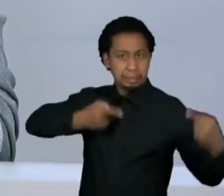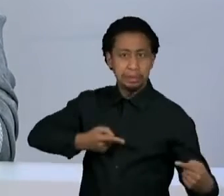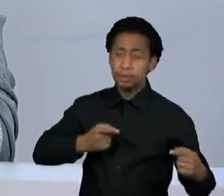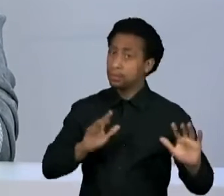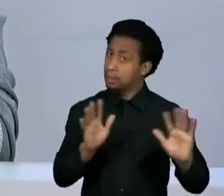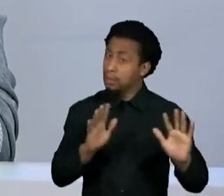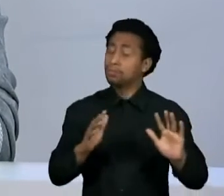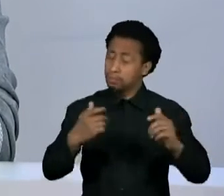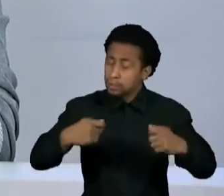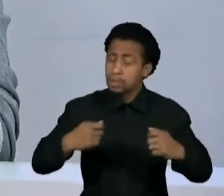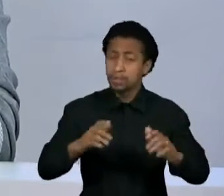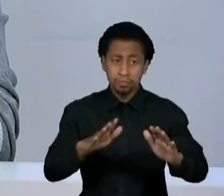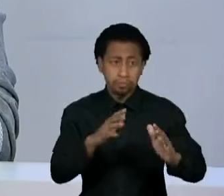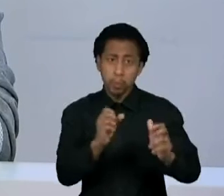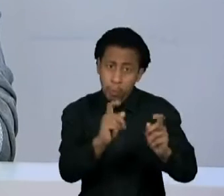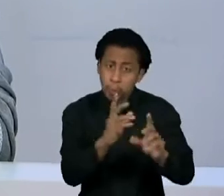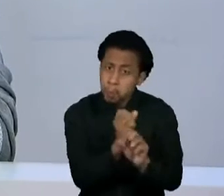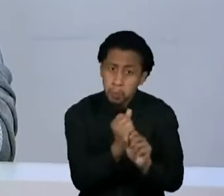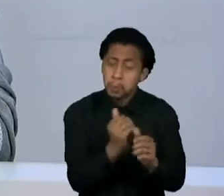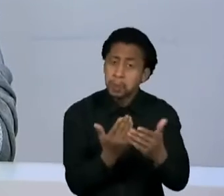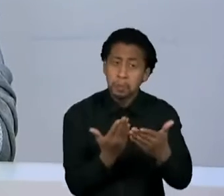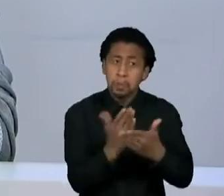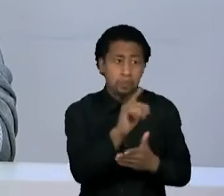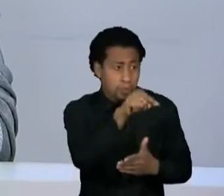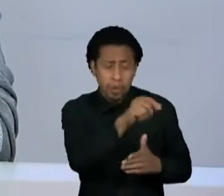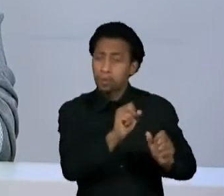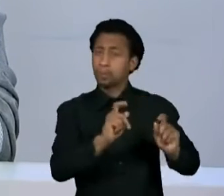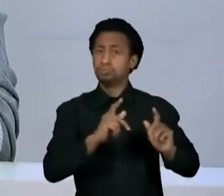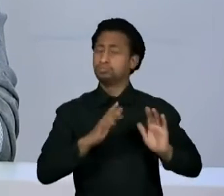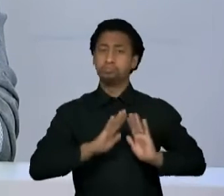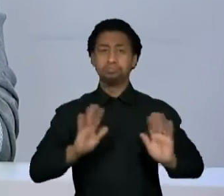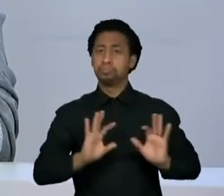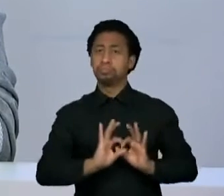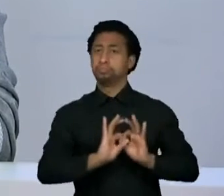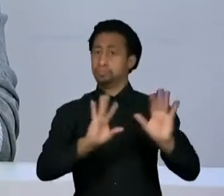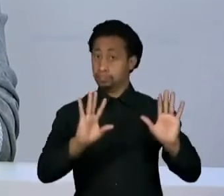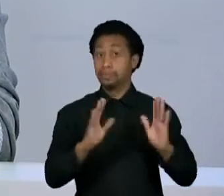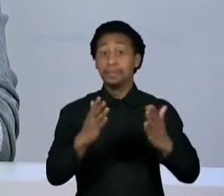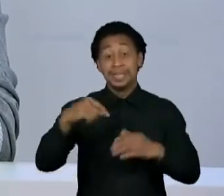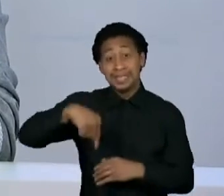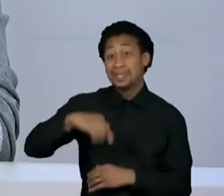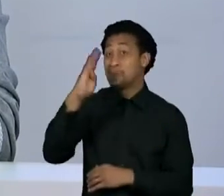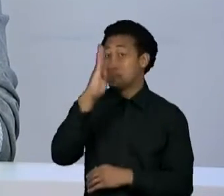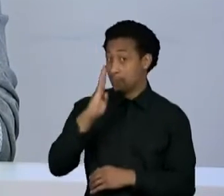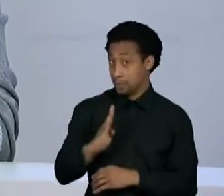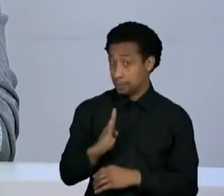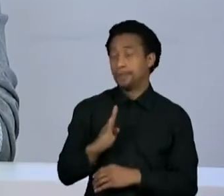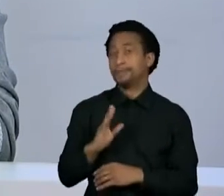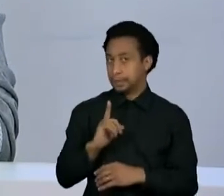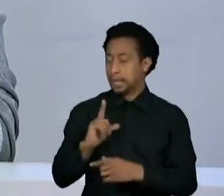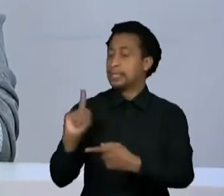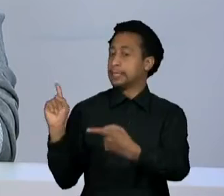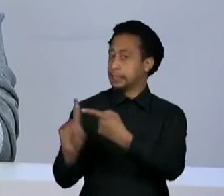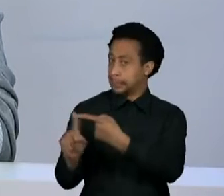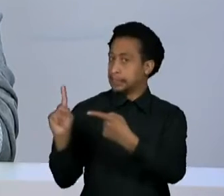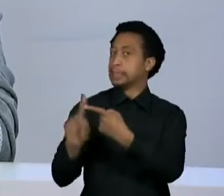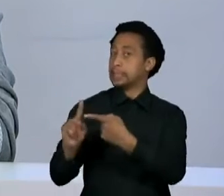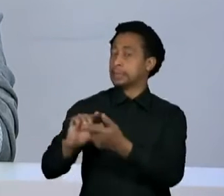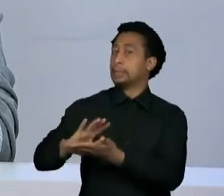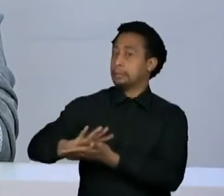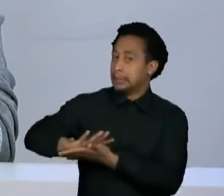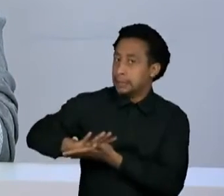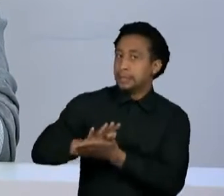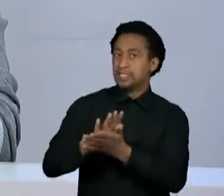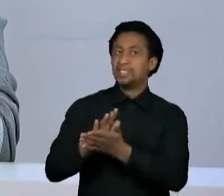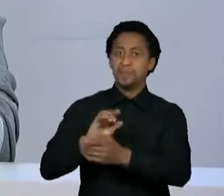sem nenhuma ambiguidade. Diante do que estamos vivendo no Brasil e das ameaças de verdadeiramente não aceitar o resultado